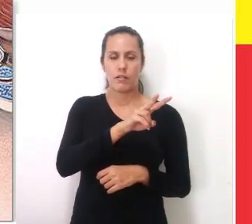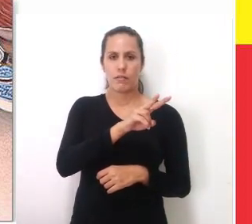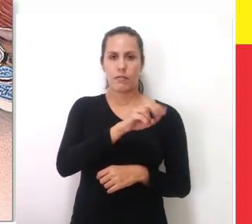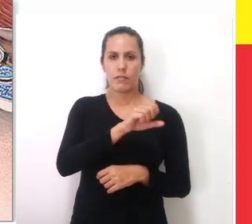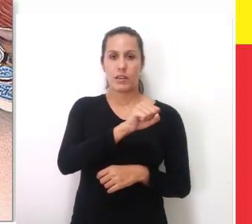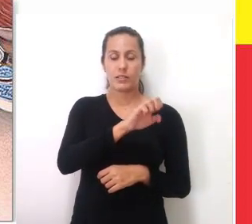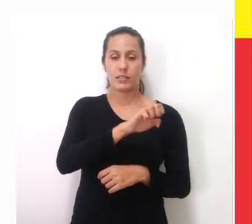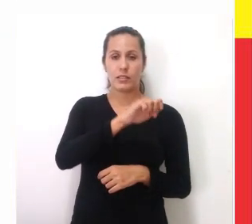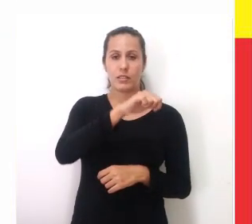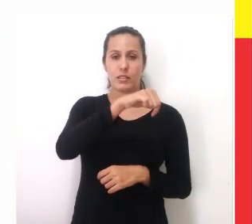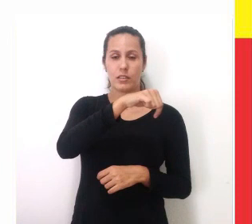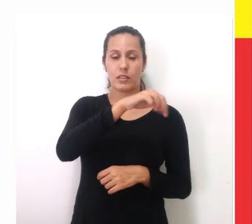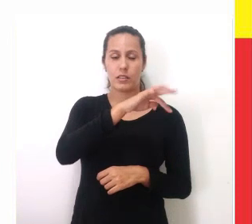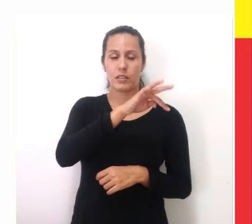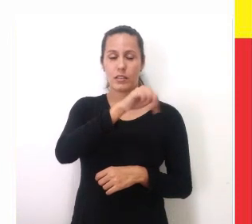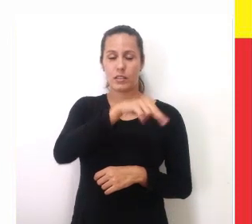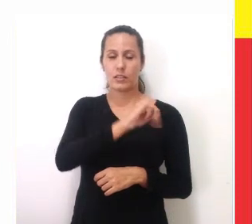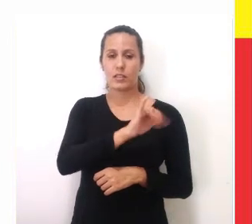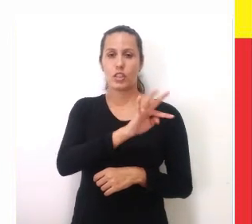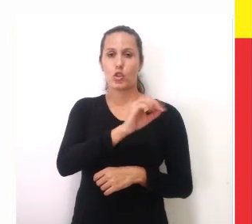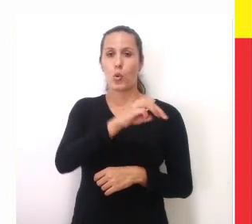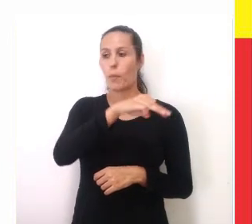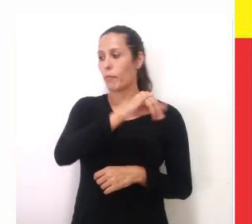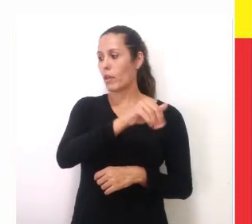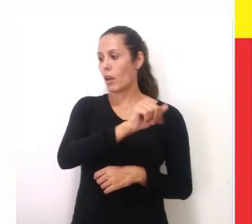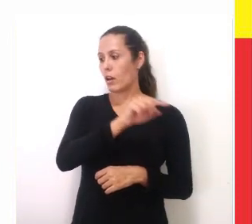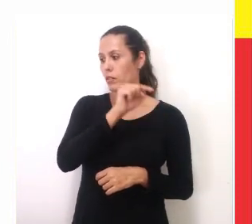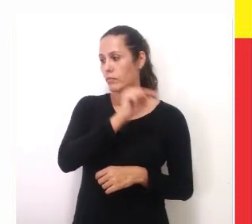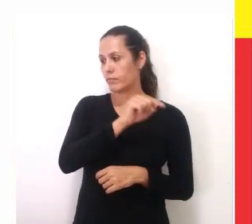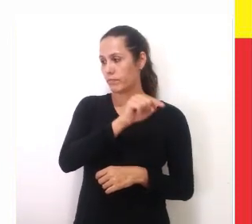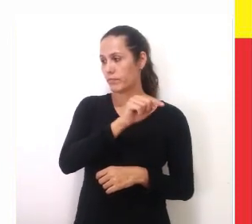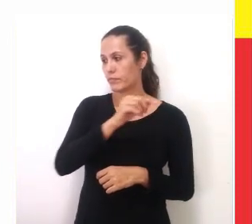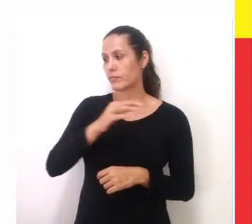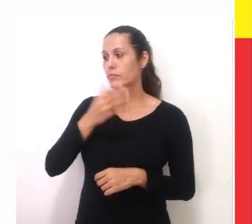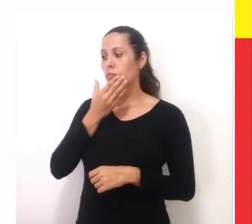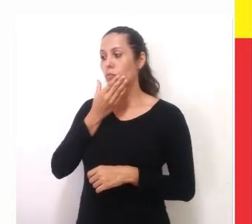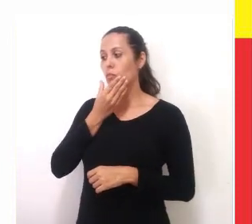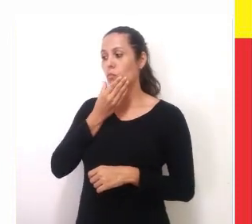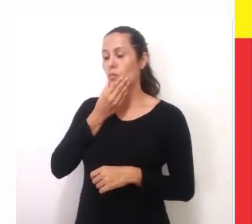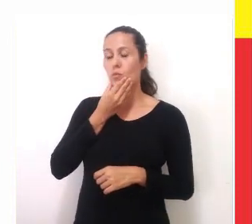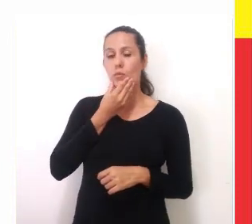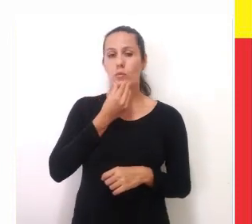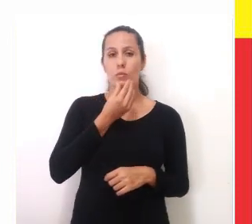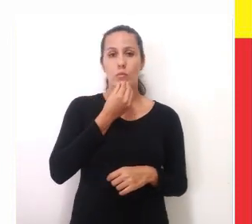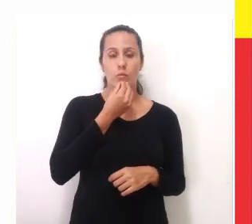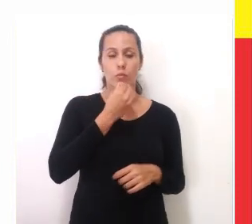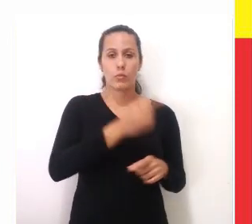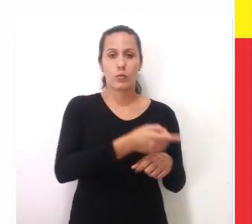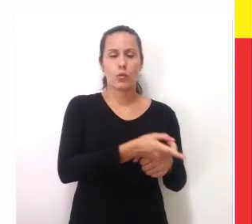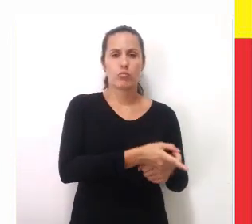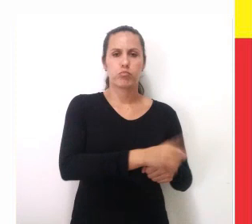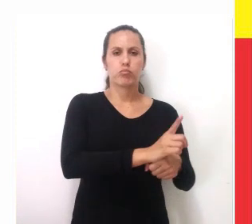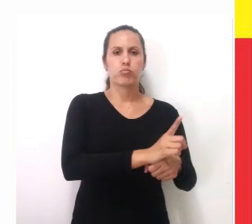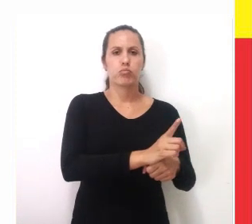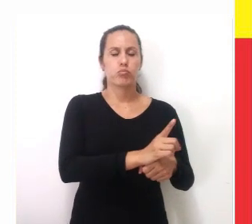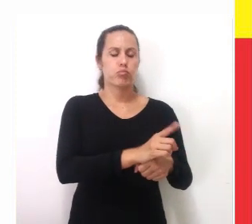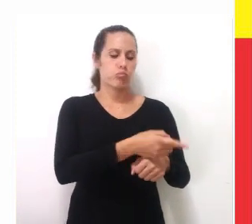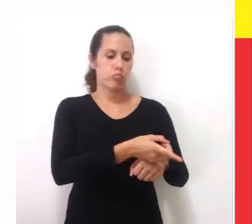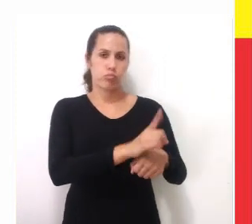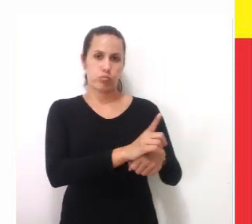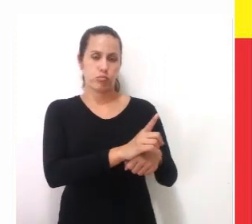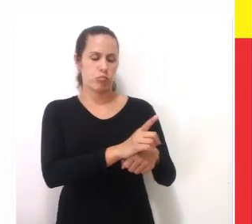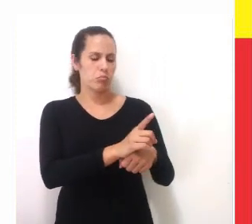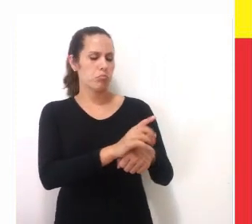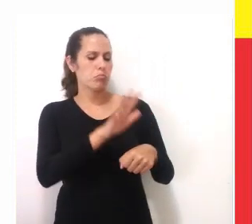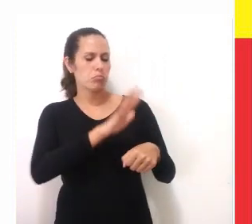Dantas vai mostrar. Tem aí o aparelho reprodutor masculino, ok? E